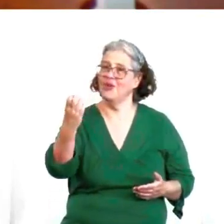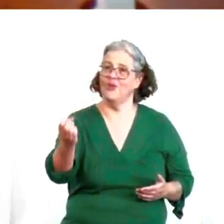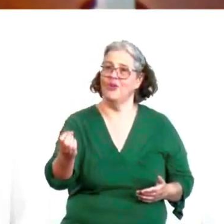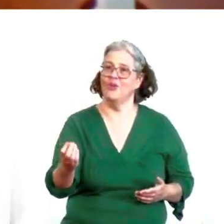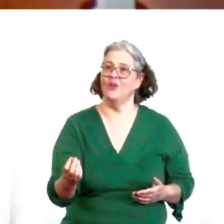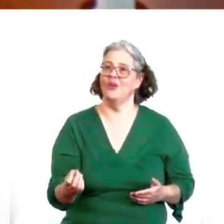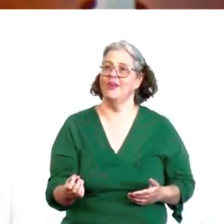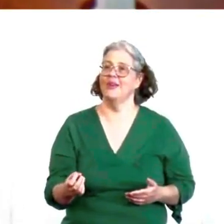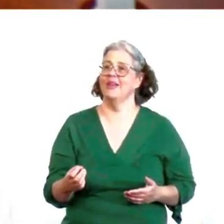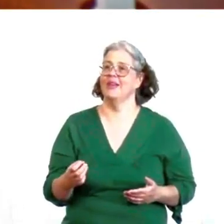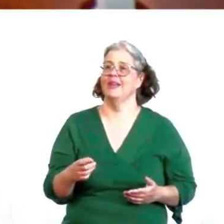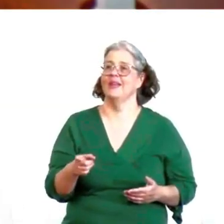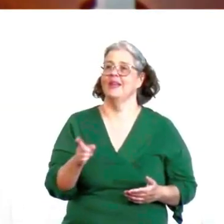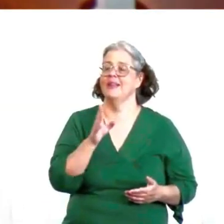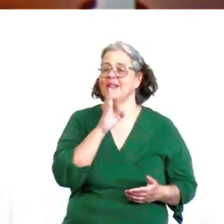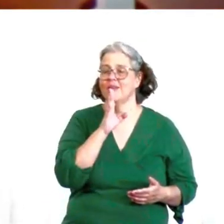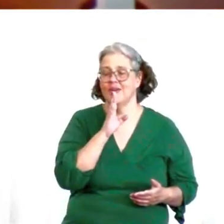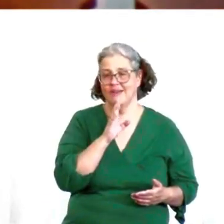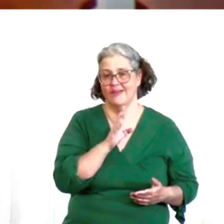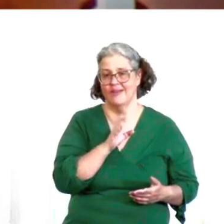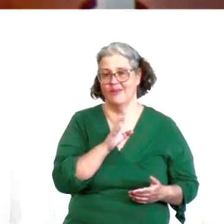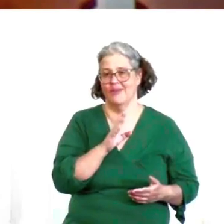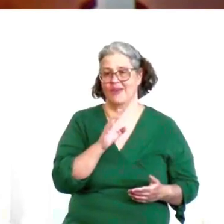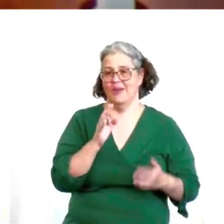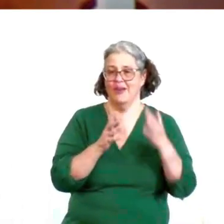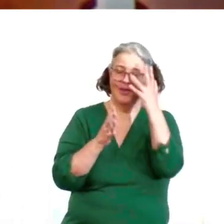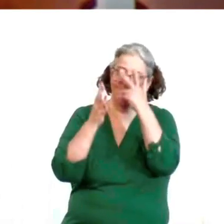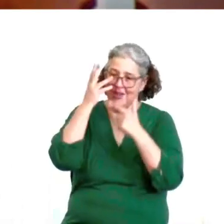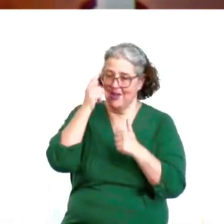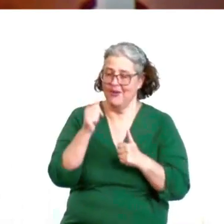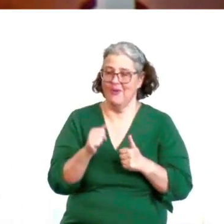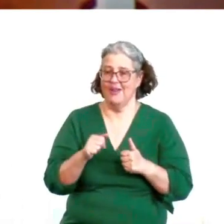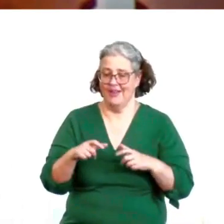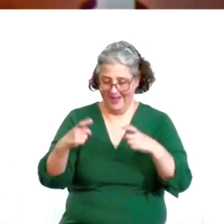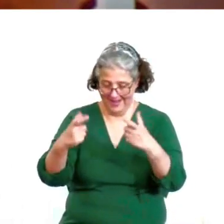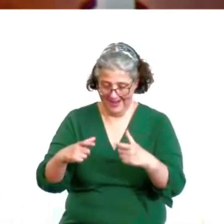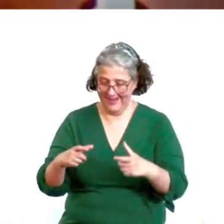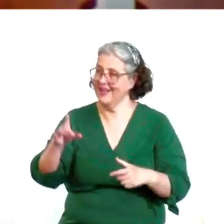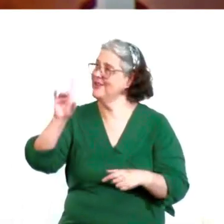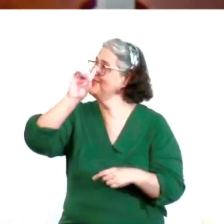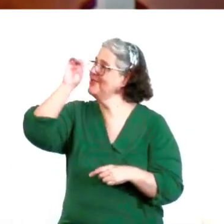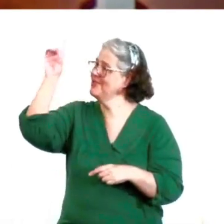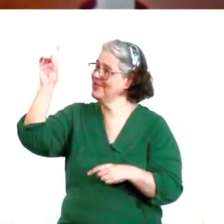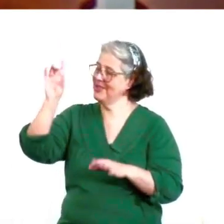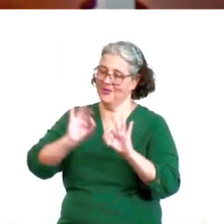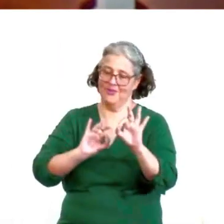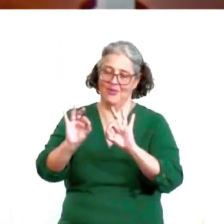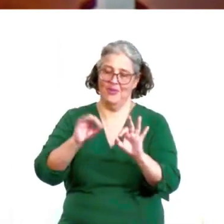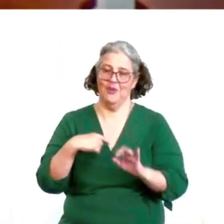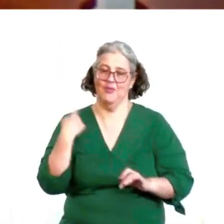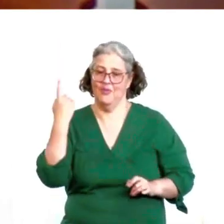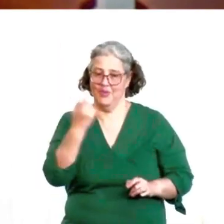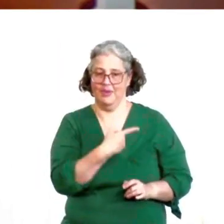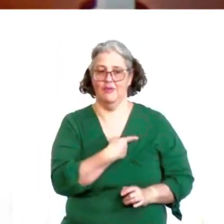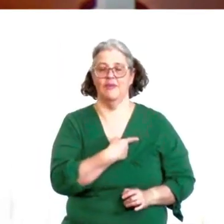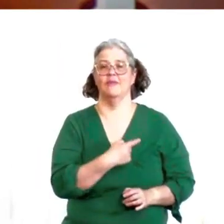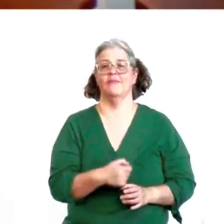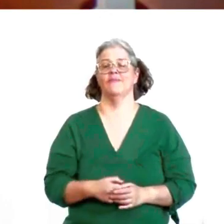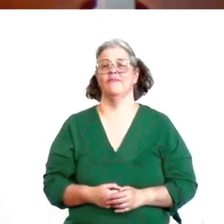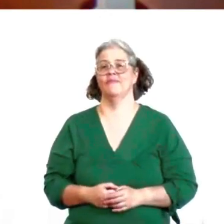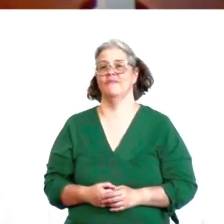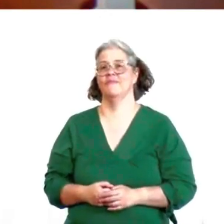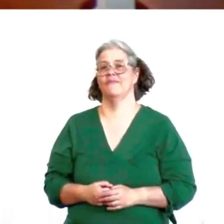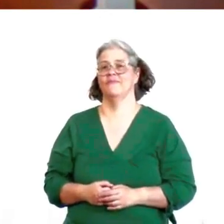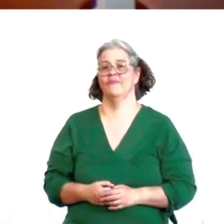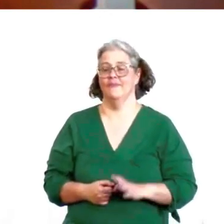ainda conhecermos a beleza da cidade que Deus está preparando para nós.